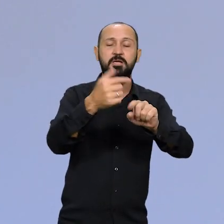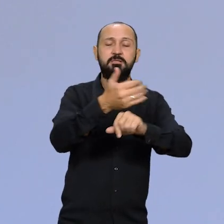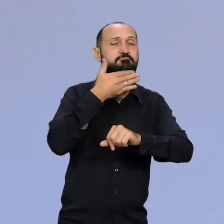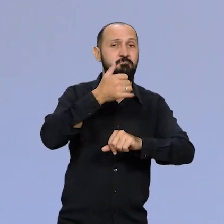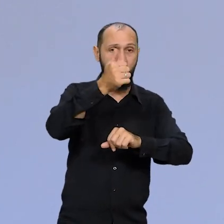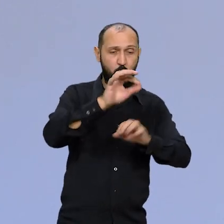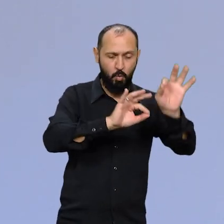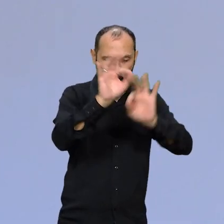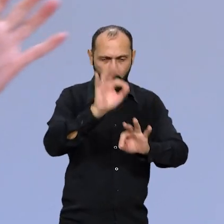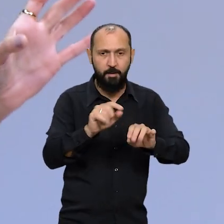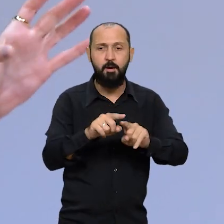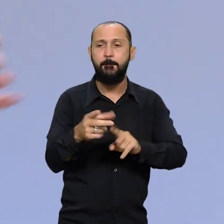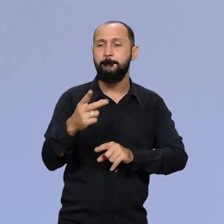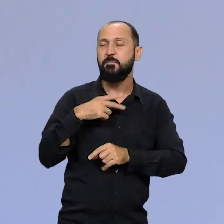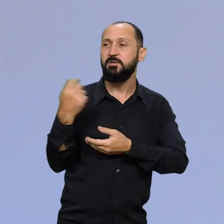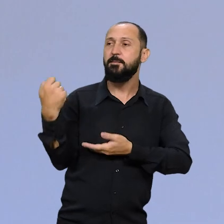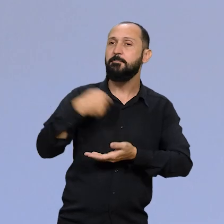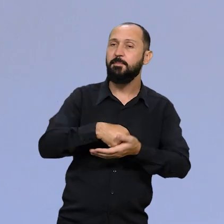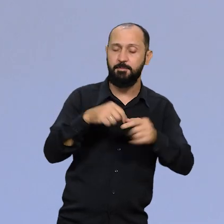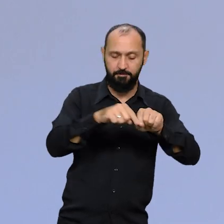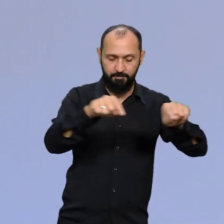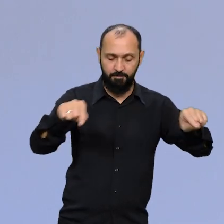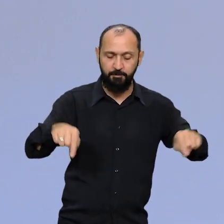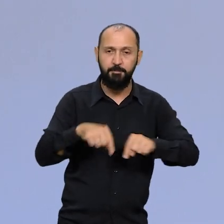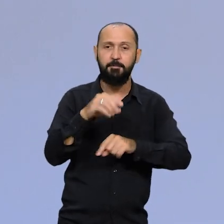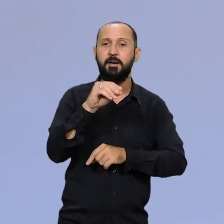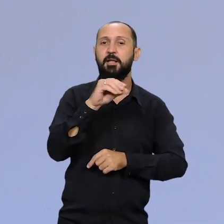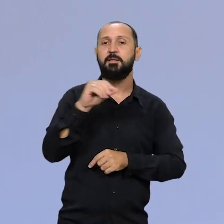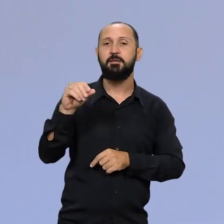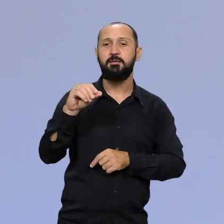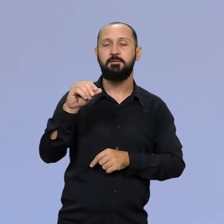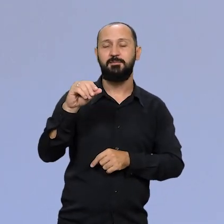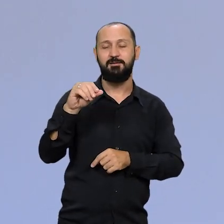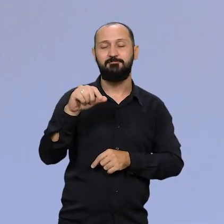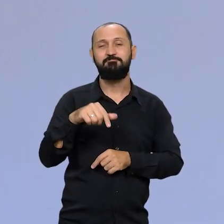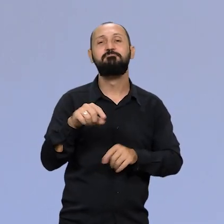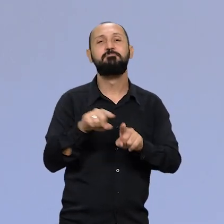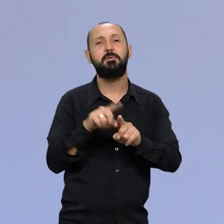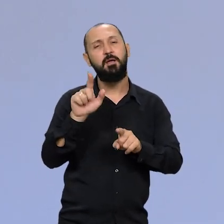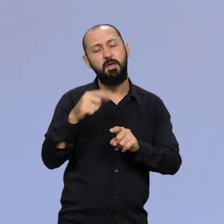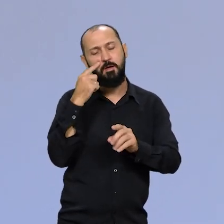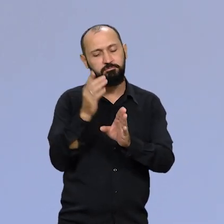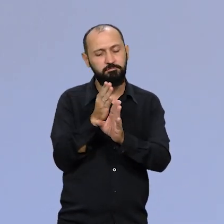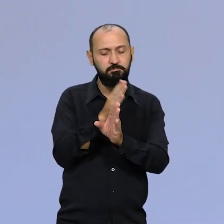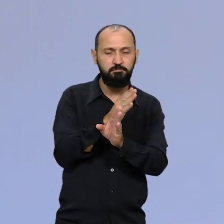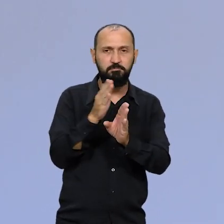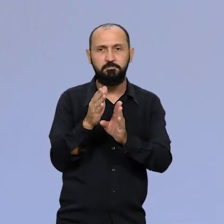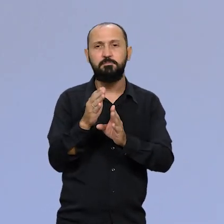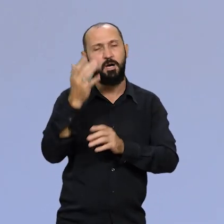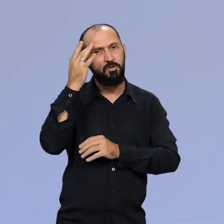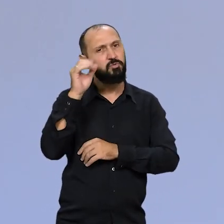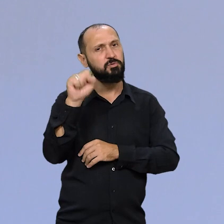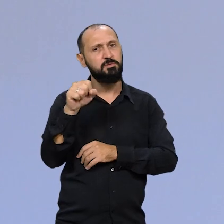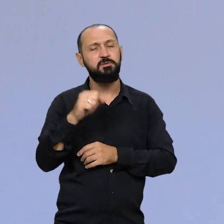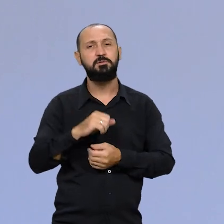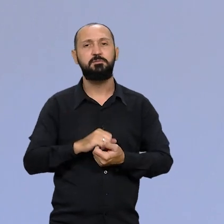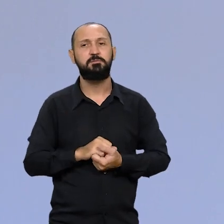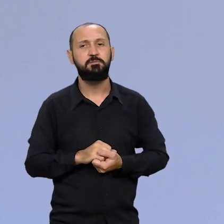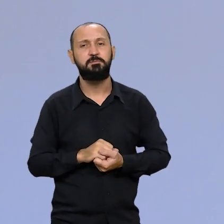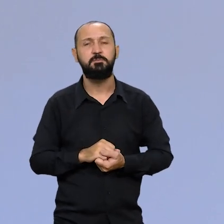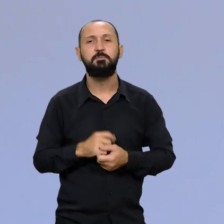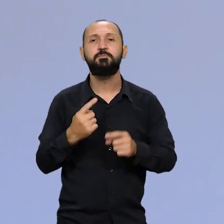a indenização não só das benfeitorias, mas também da terra nua. Porque tem a cereja do bolo. Quando uma propriedade privada,